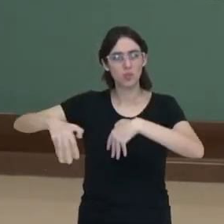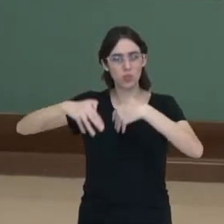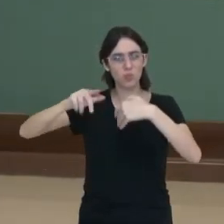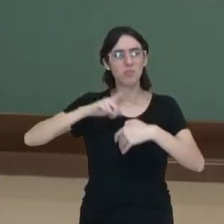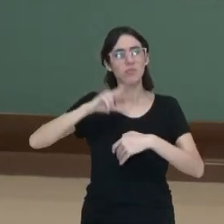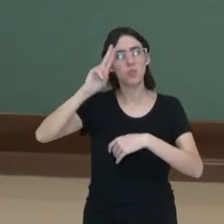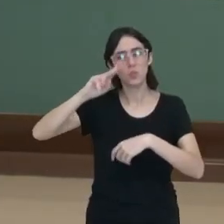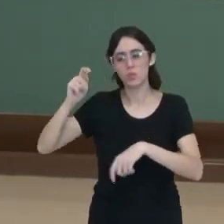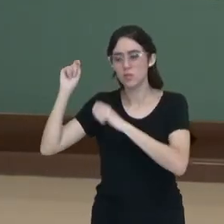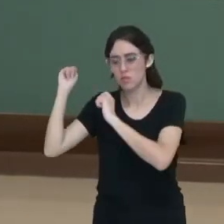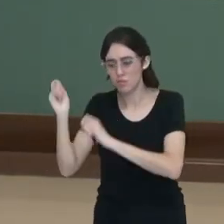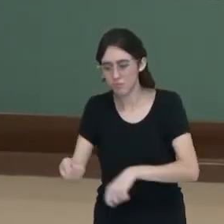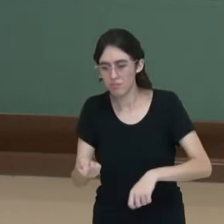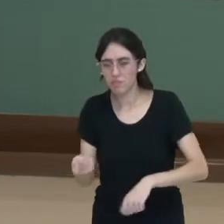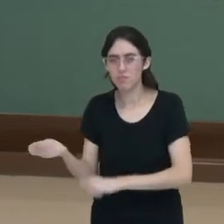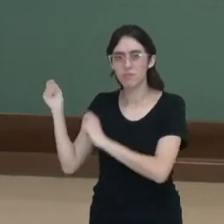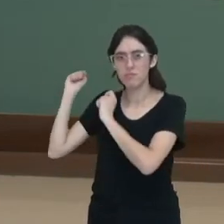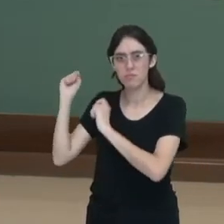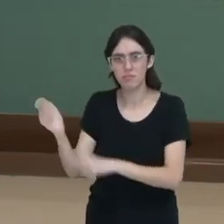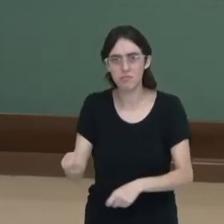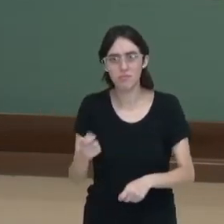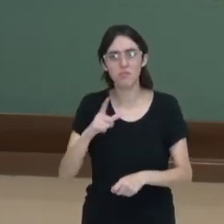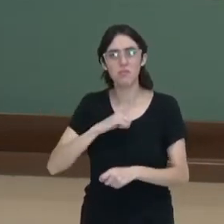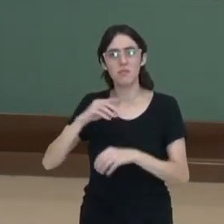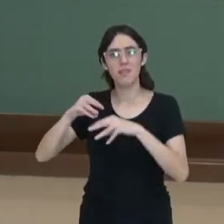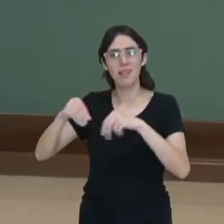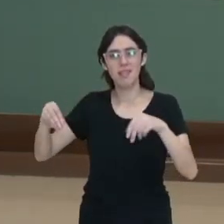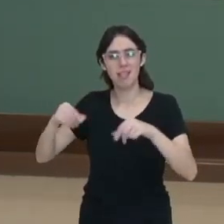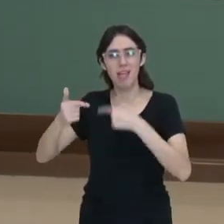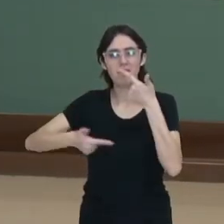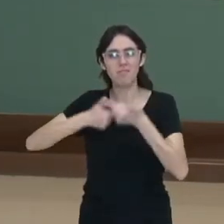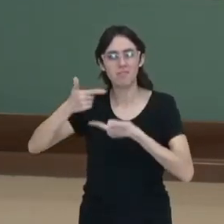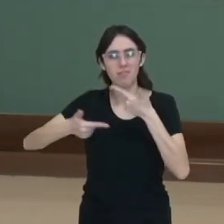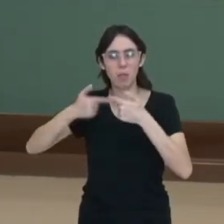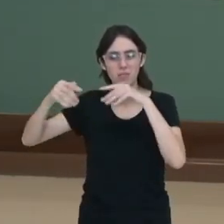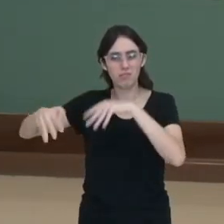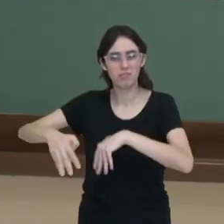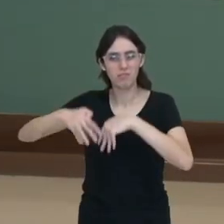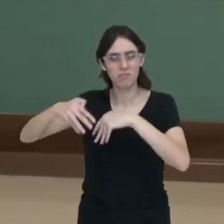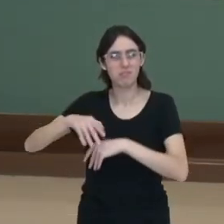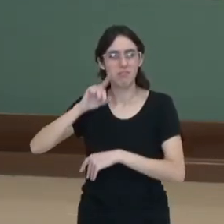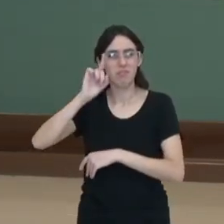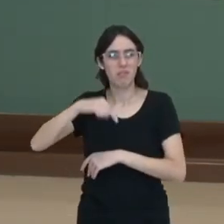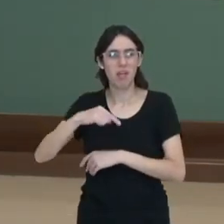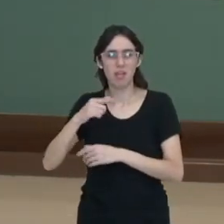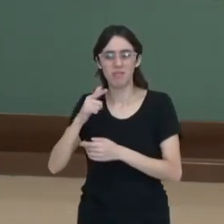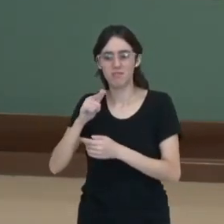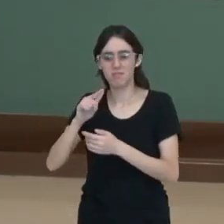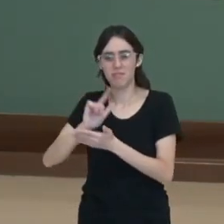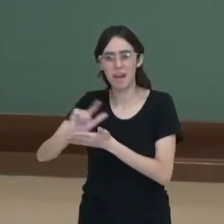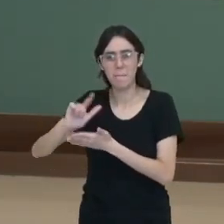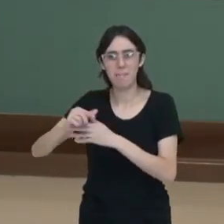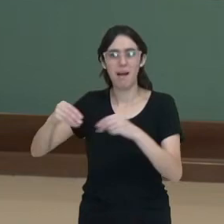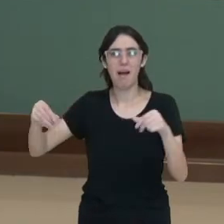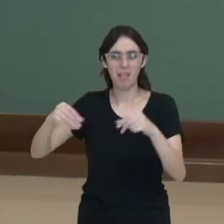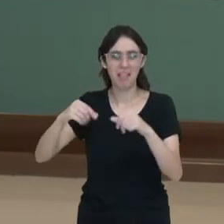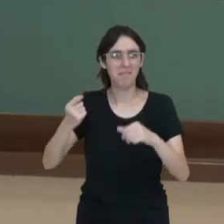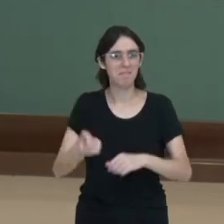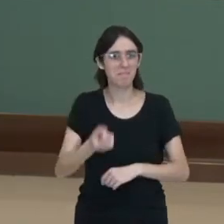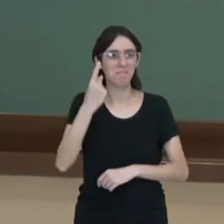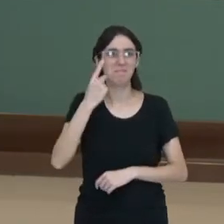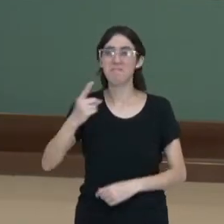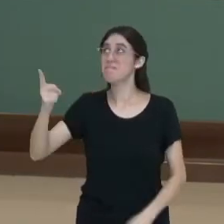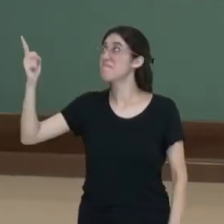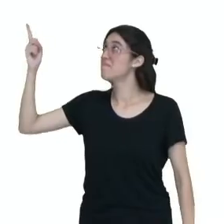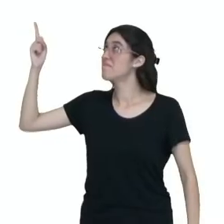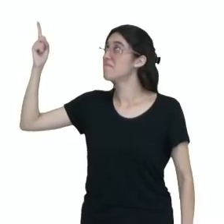espécie de machado para revolver a terra, batendo na terra como fazendo uma função de arado. Impressionante isso. Vocês estão vendo aqui